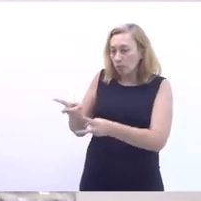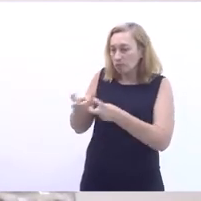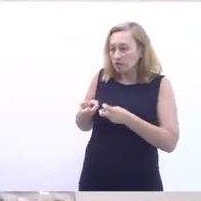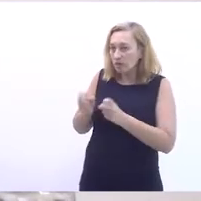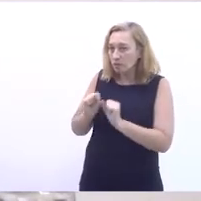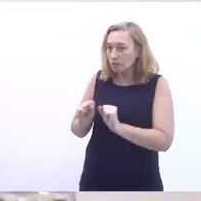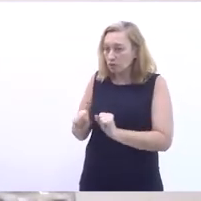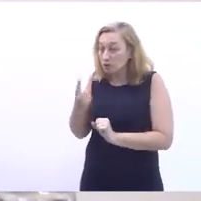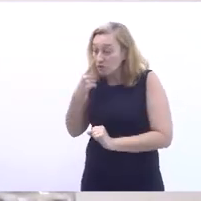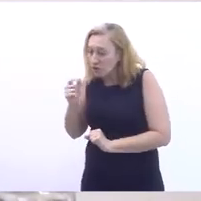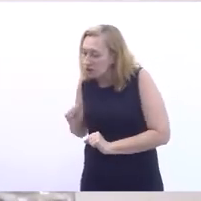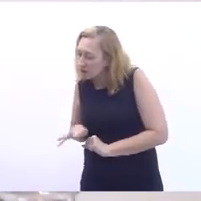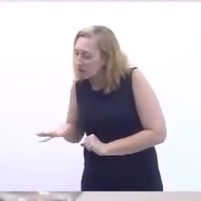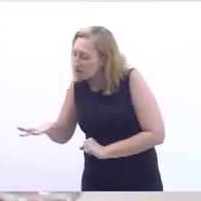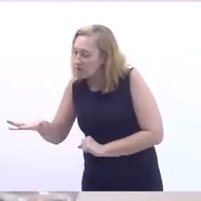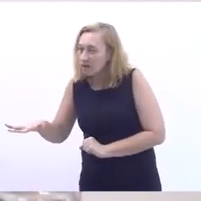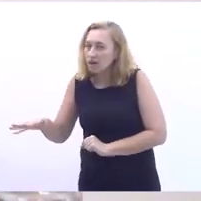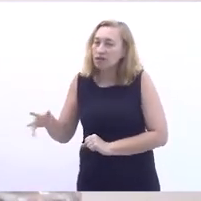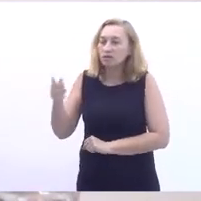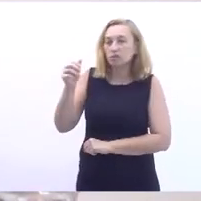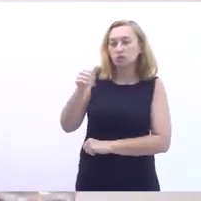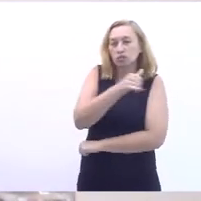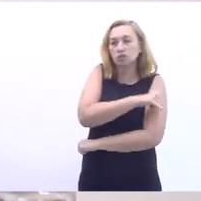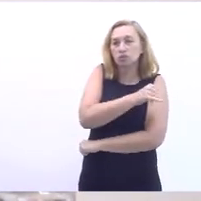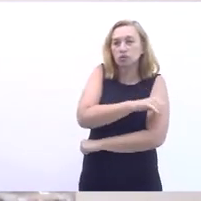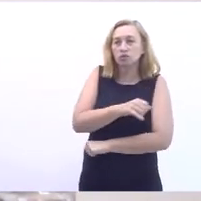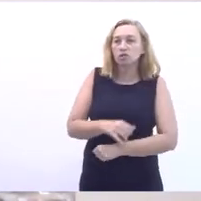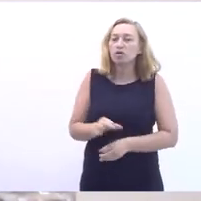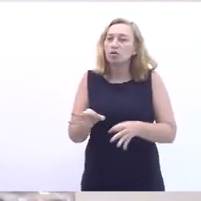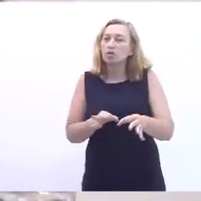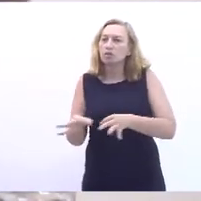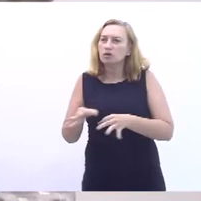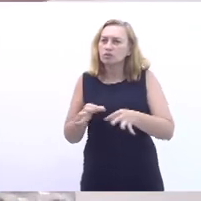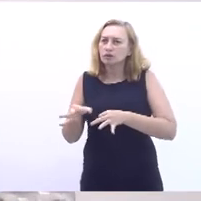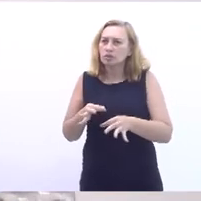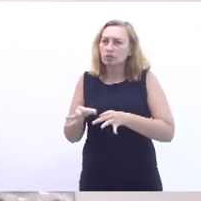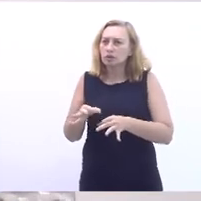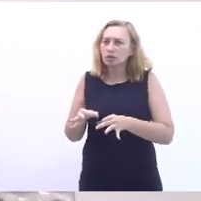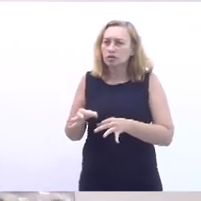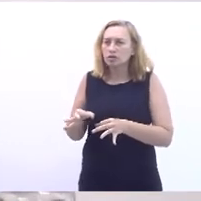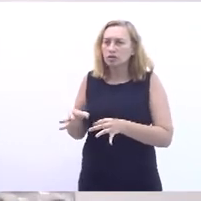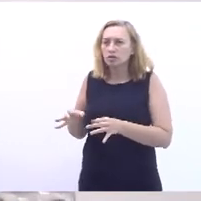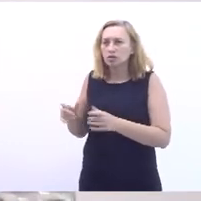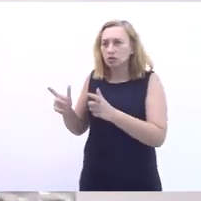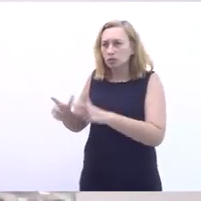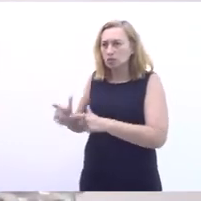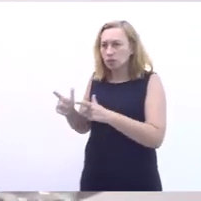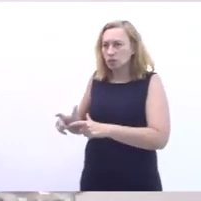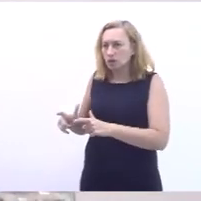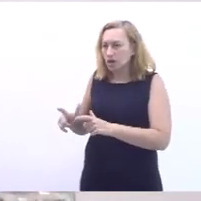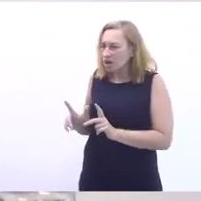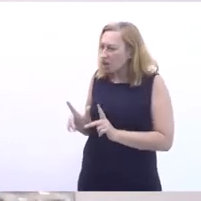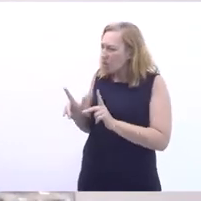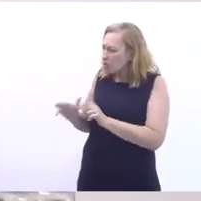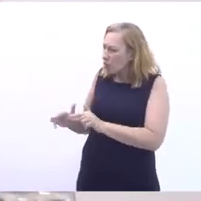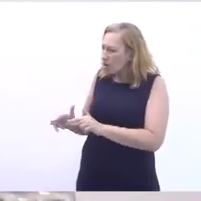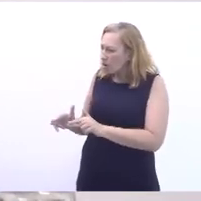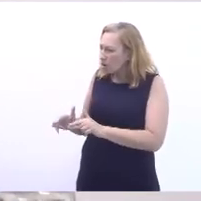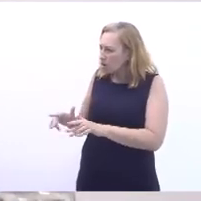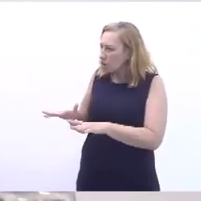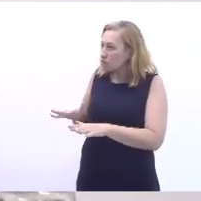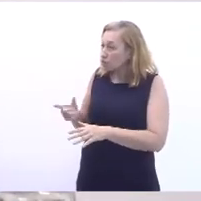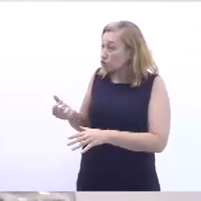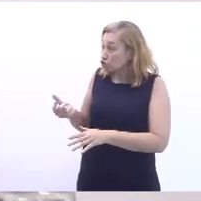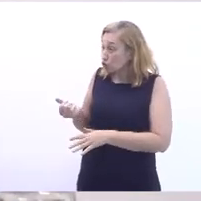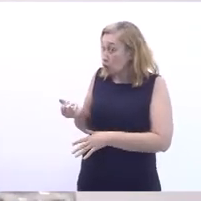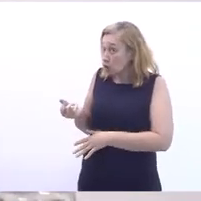nas favelas do Rio de Janeiro a organização Olá dos Campos de prensado é muito muito muito similar e movimenta muito